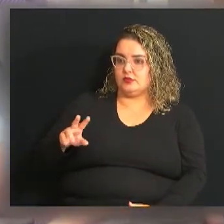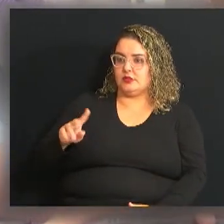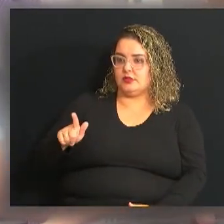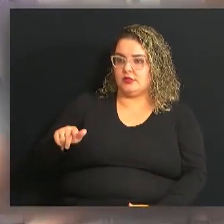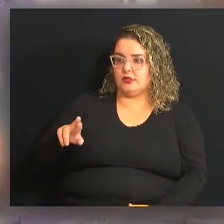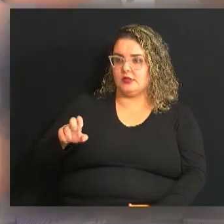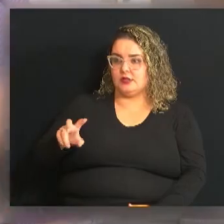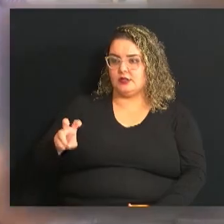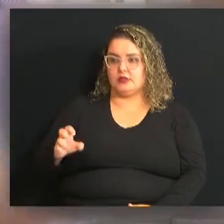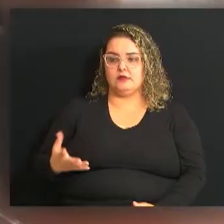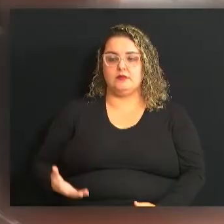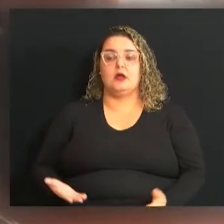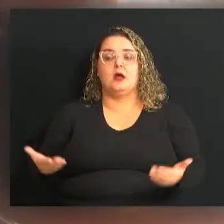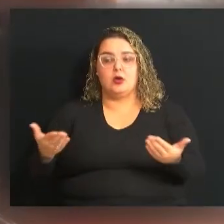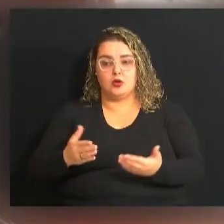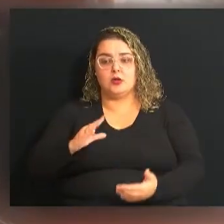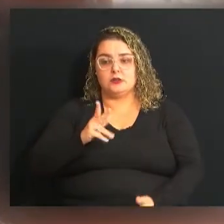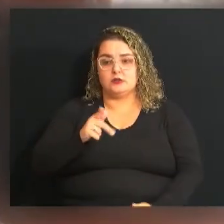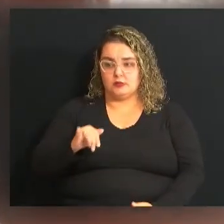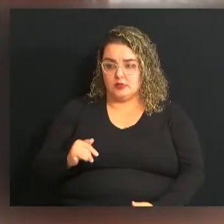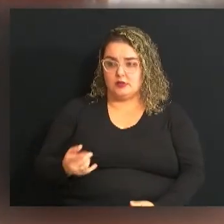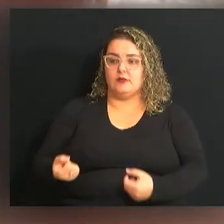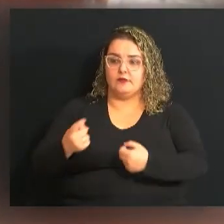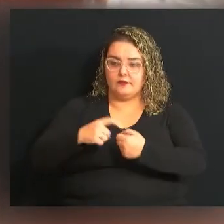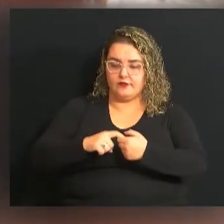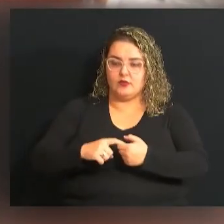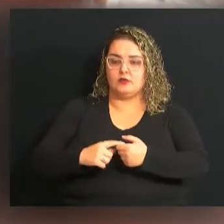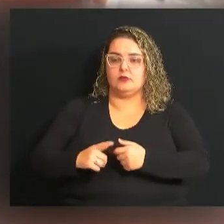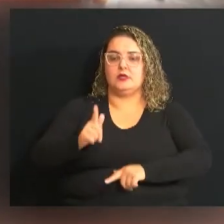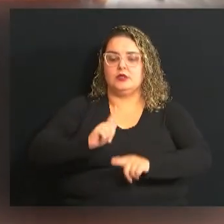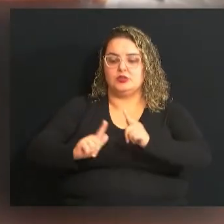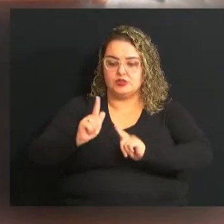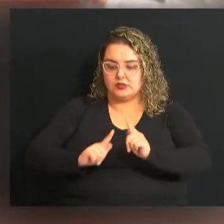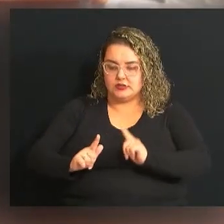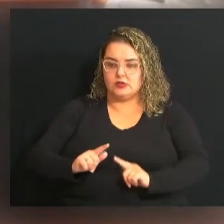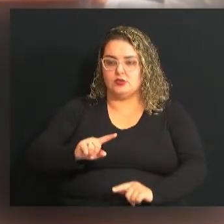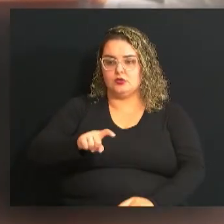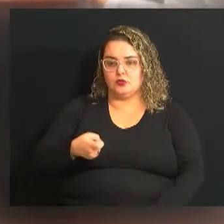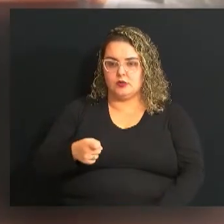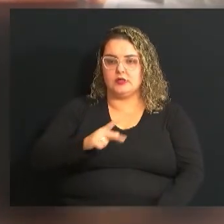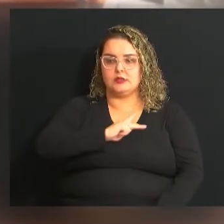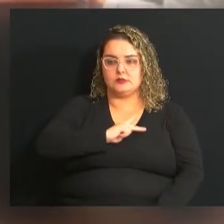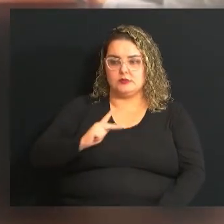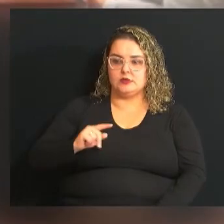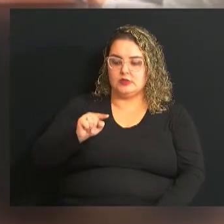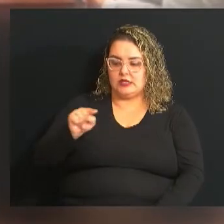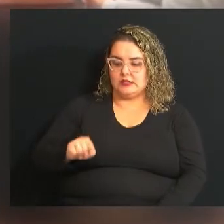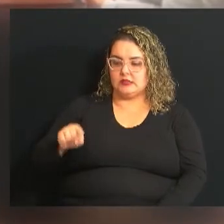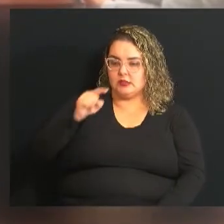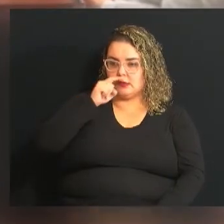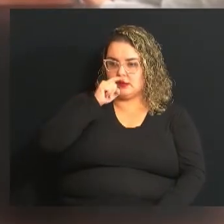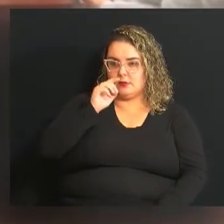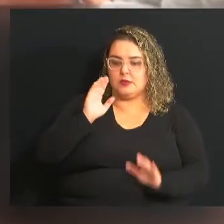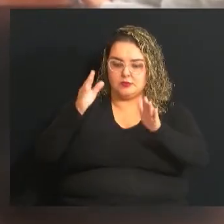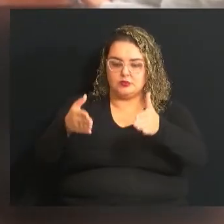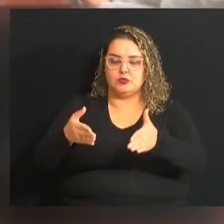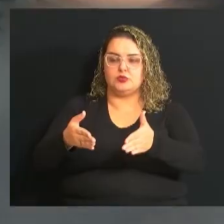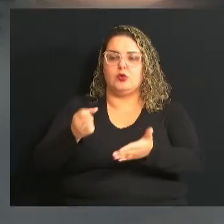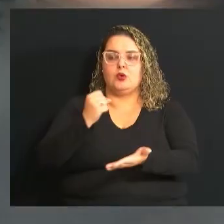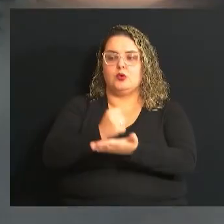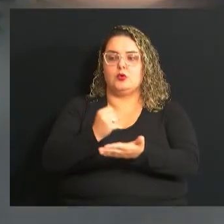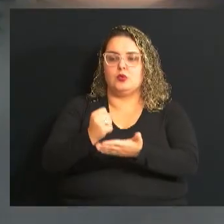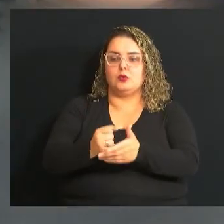gente pode melhorar o nosso município através de políticas públicas. E a Comissão Parlamentar de Inquérito para